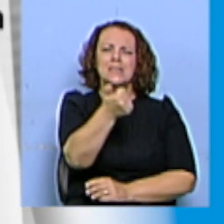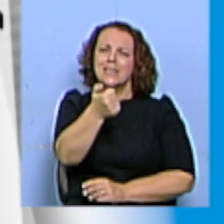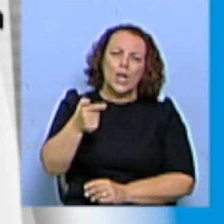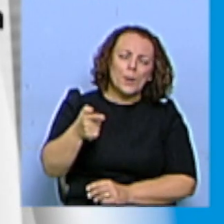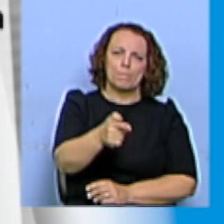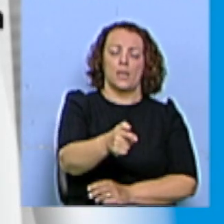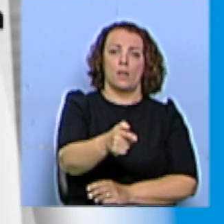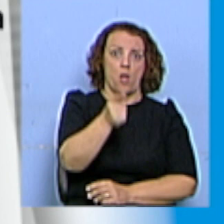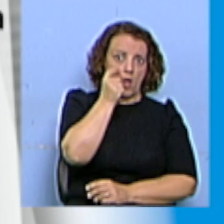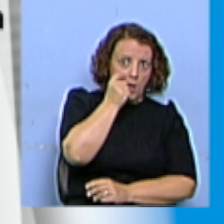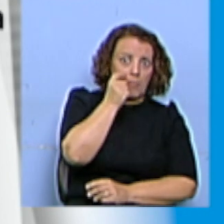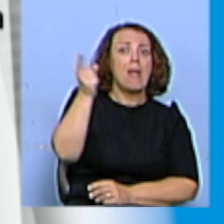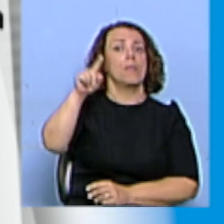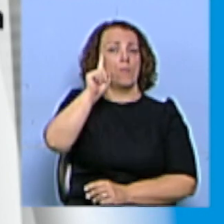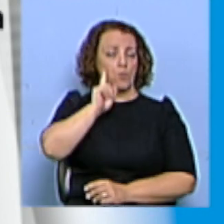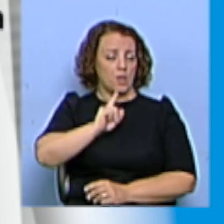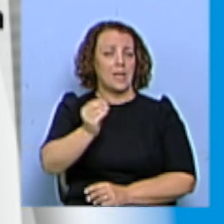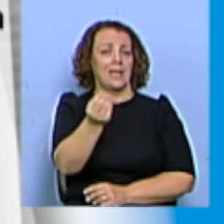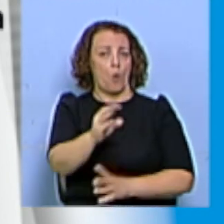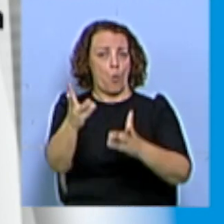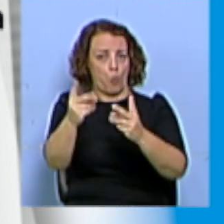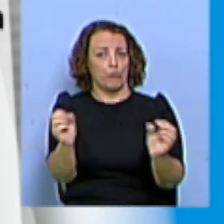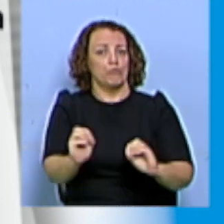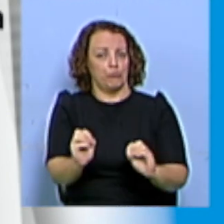contar mulheres e crianças.